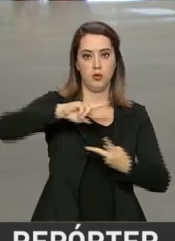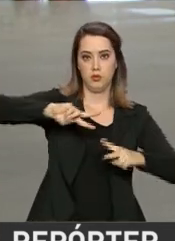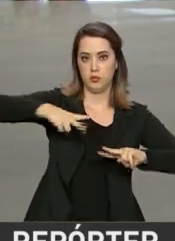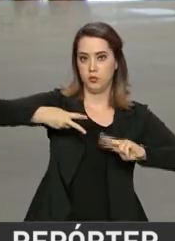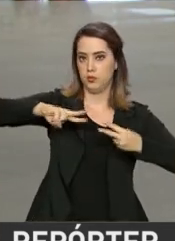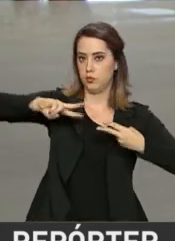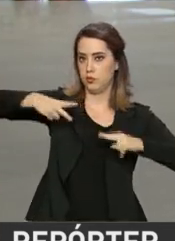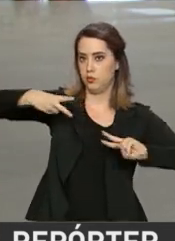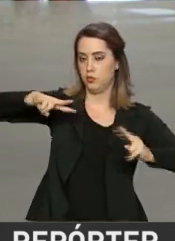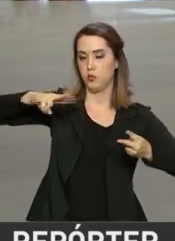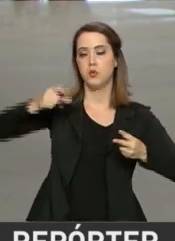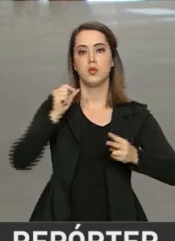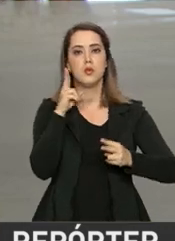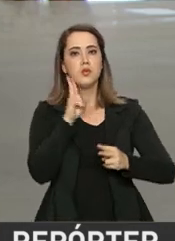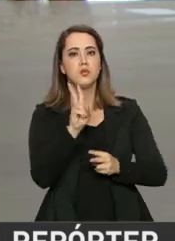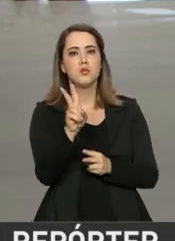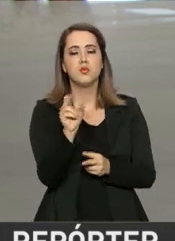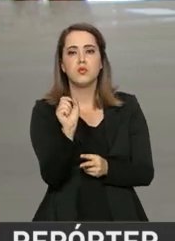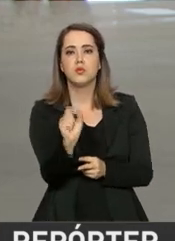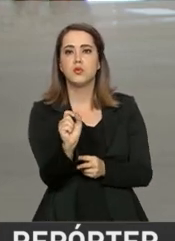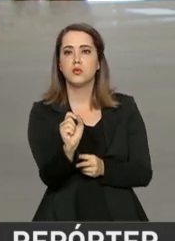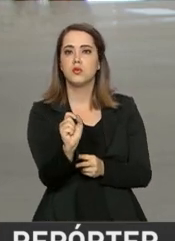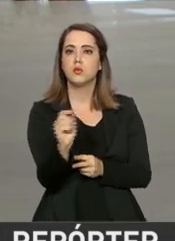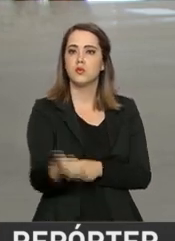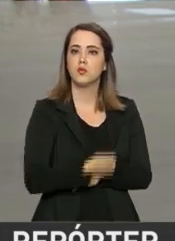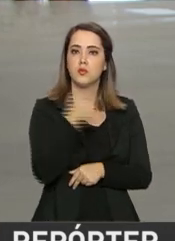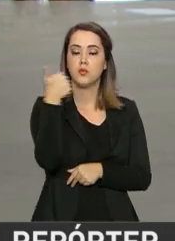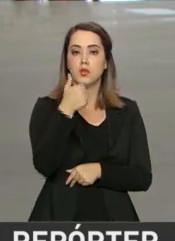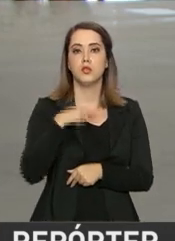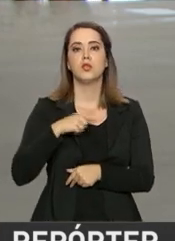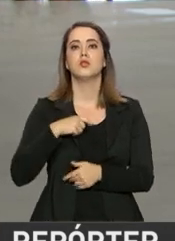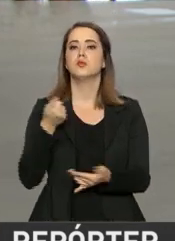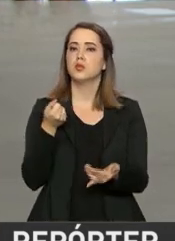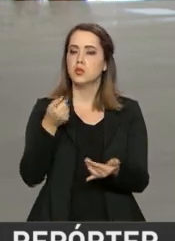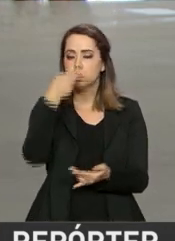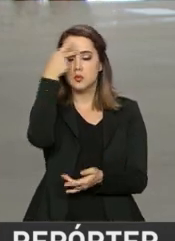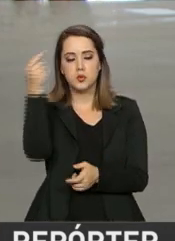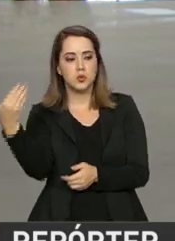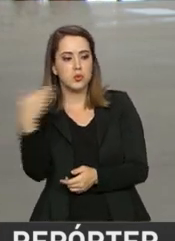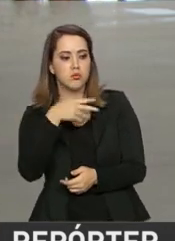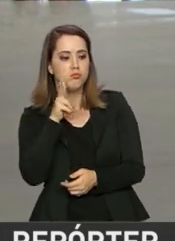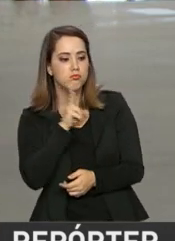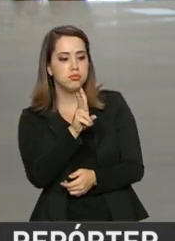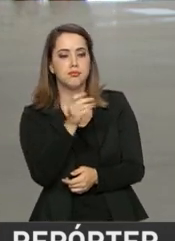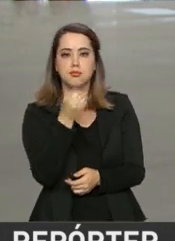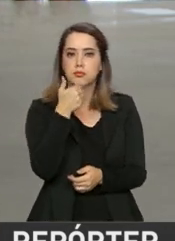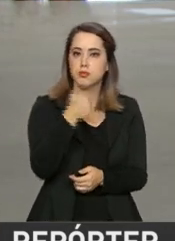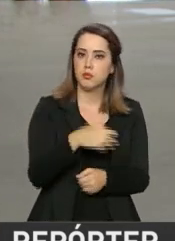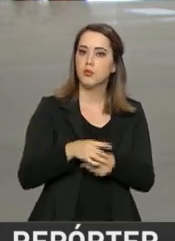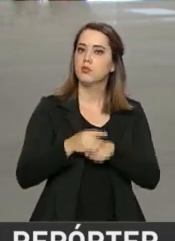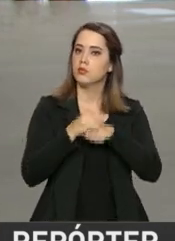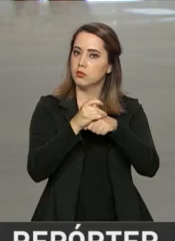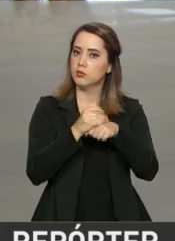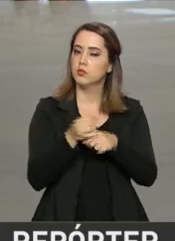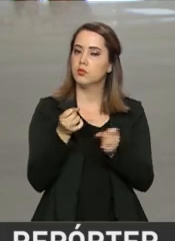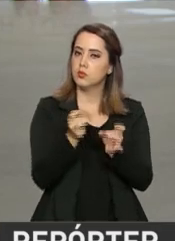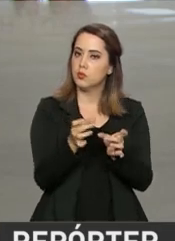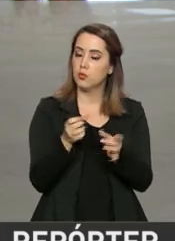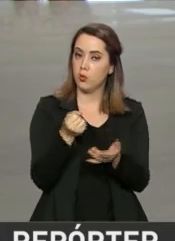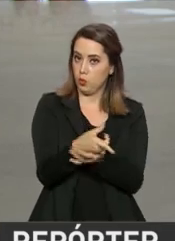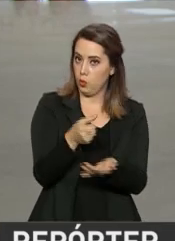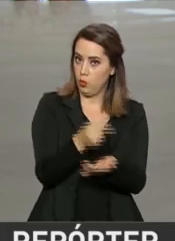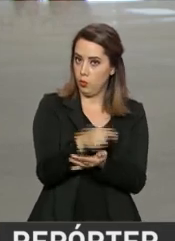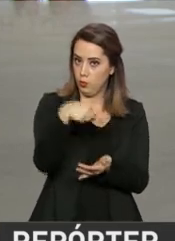com objetivo de ampliar Este mercado de compradores da carne bovina no exterior é o que mostra uma